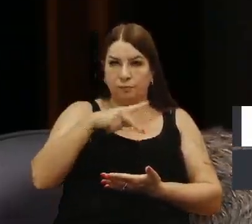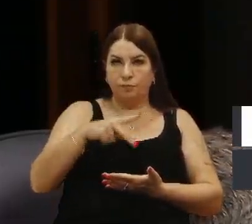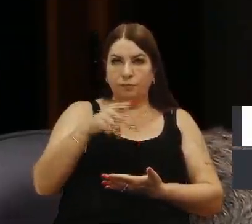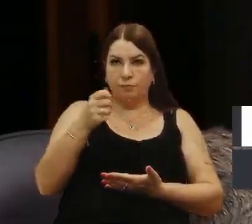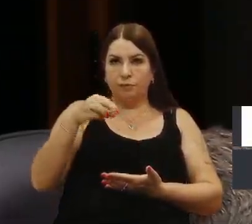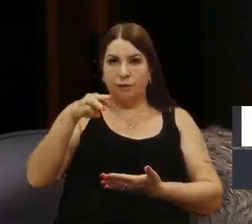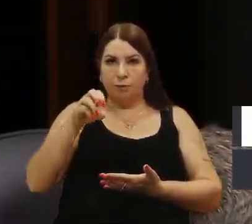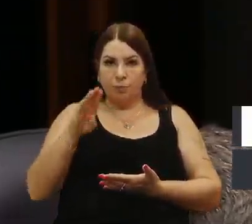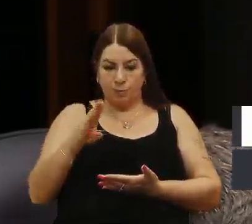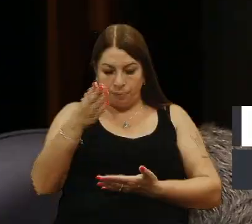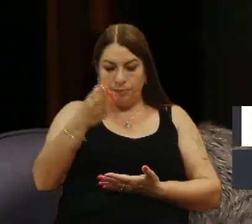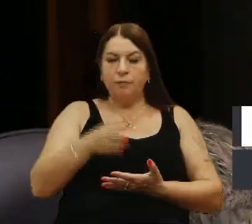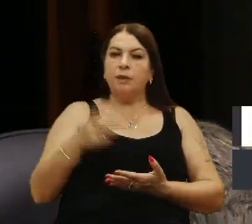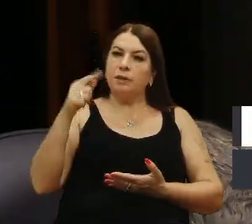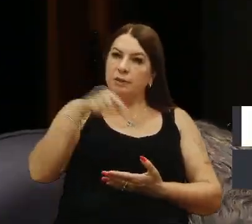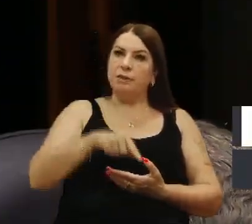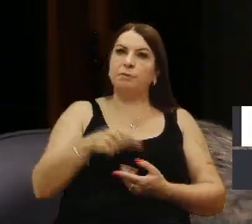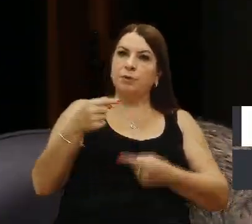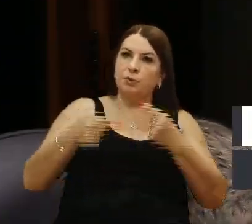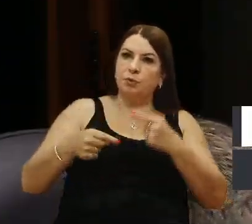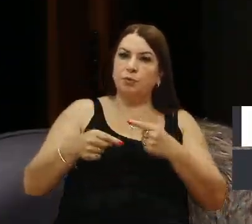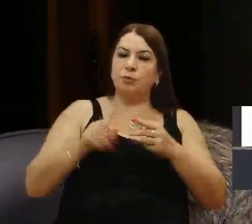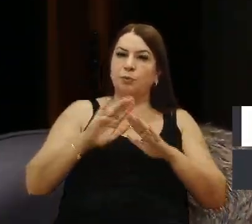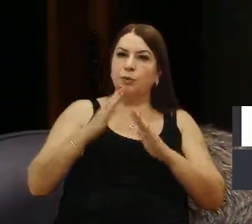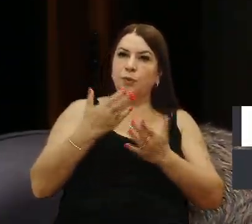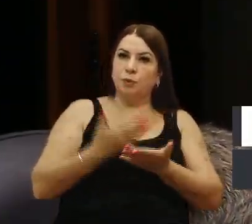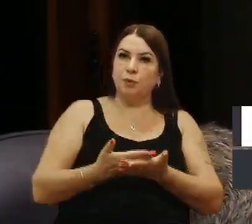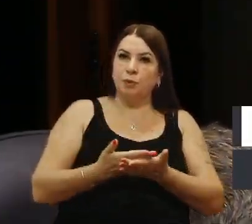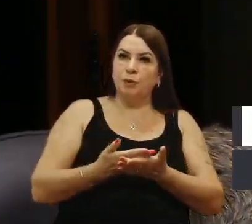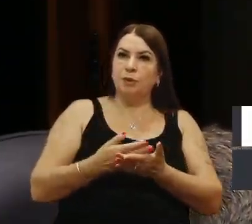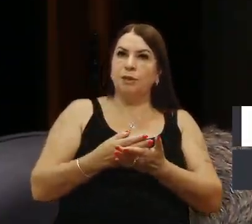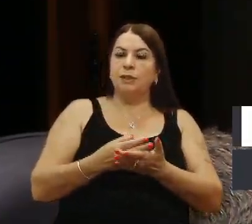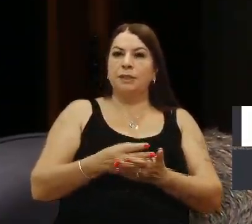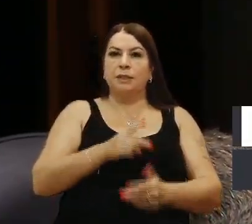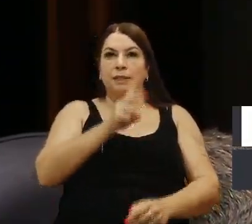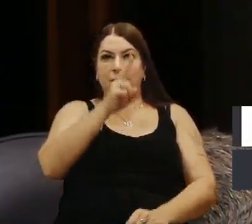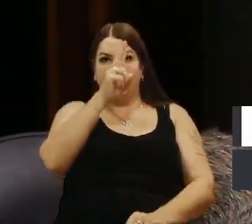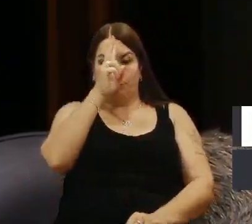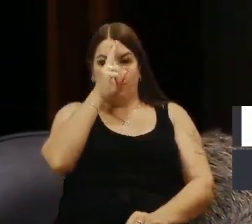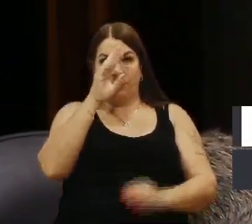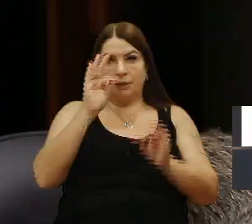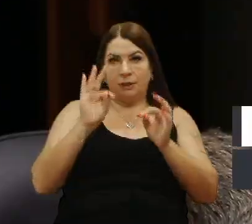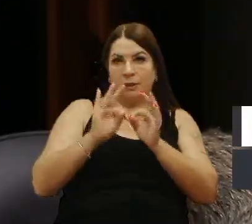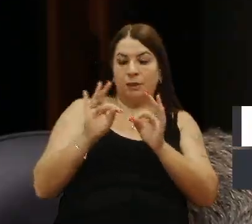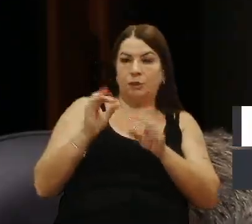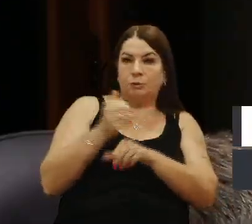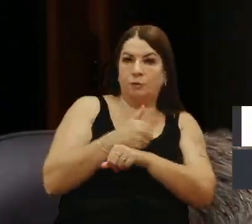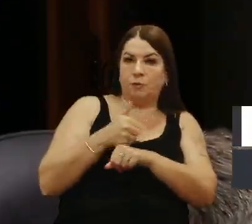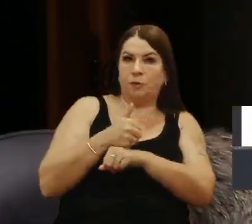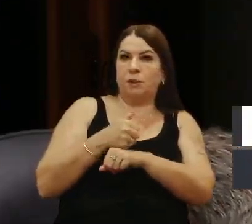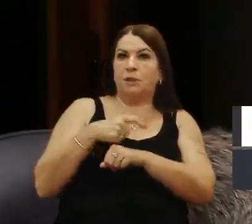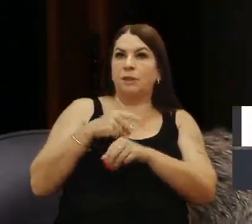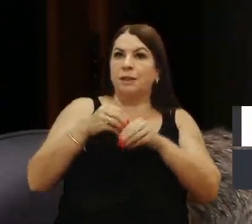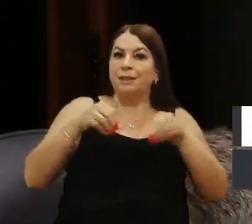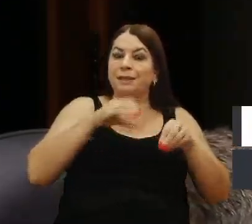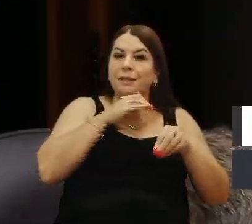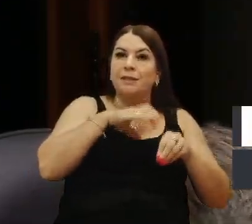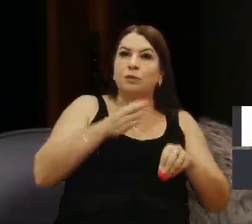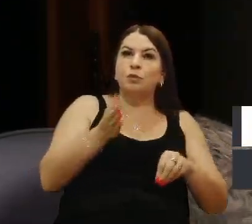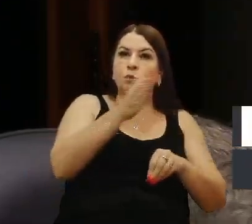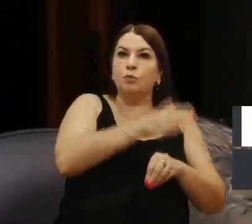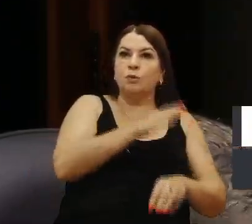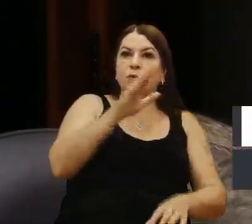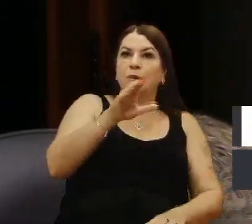AMOB. Nós vamos trazer para a baila uma escola de ensino médio técnico profissionalizante. Tem terreno ao lado do